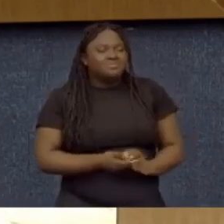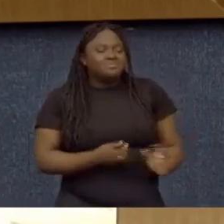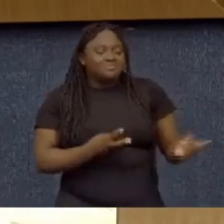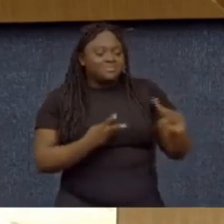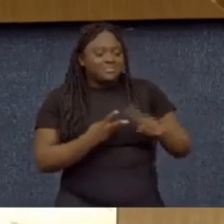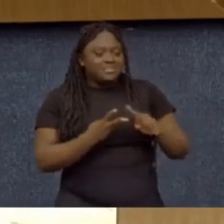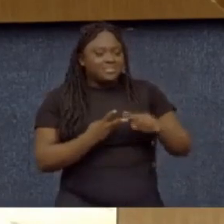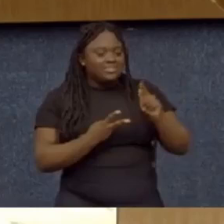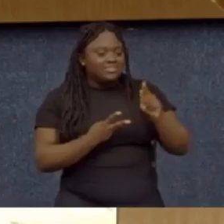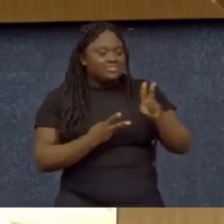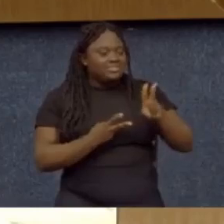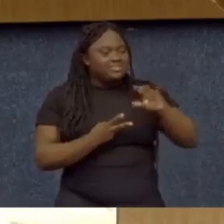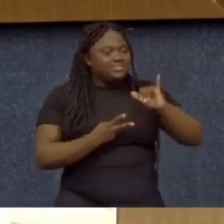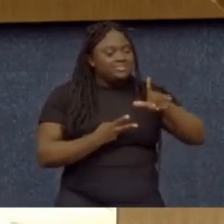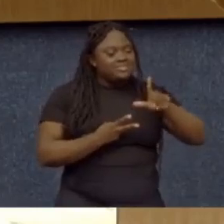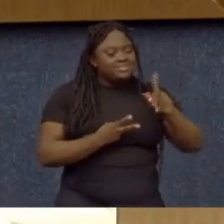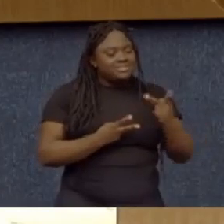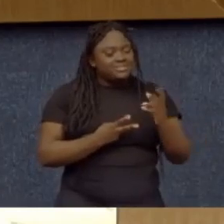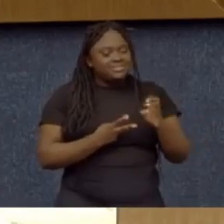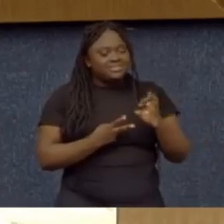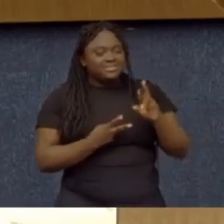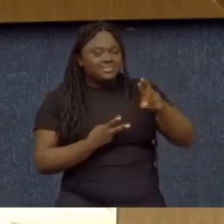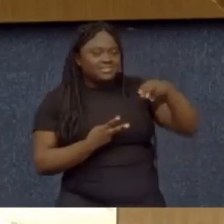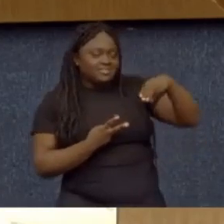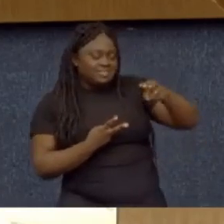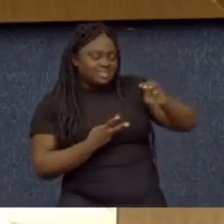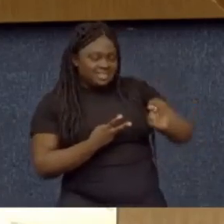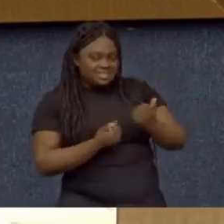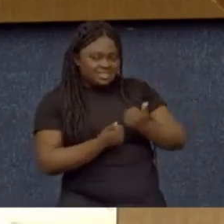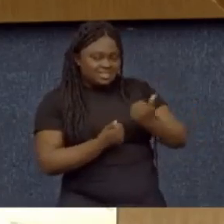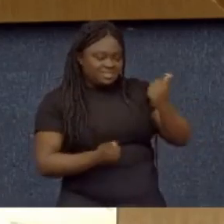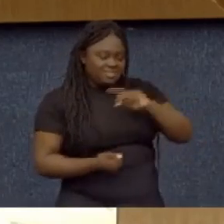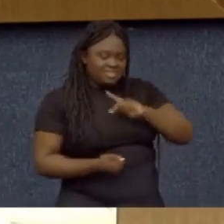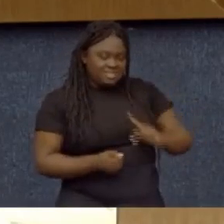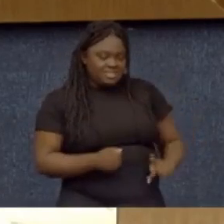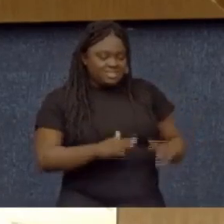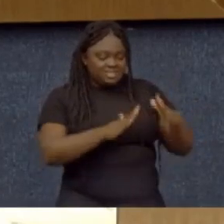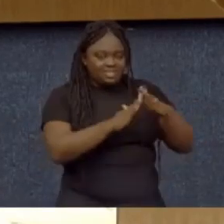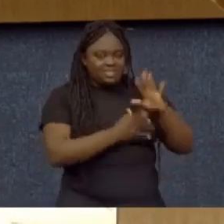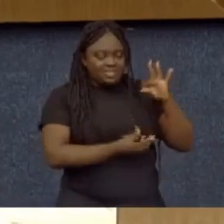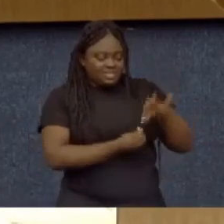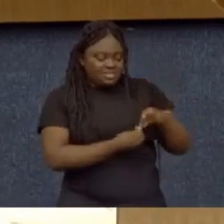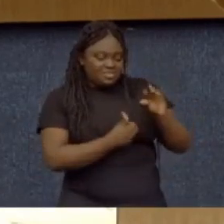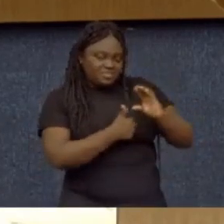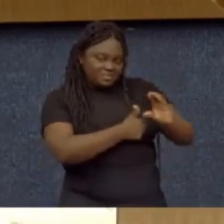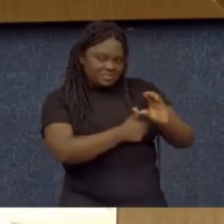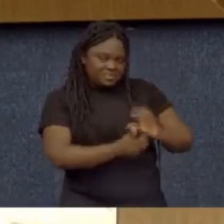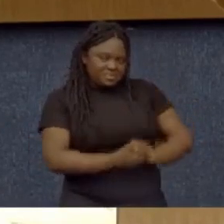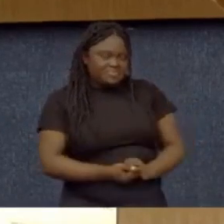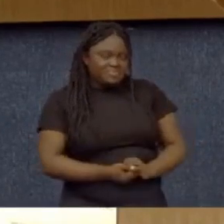Guilherme Alberto Loureiro Leandro, vice-presidente da Casa Espírita Cristã, Santo Agostinho.